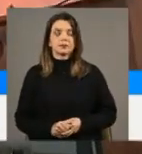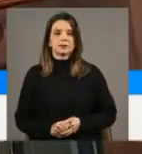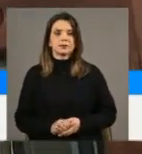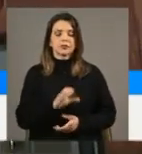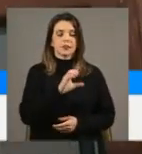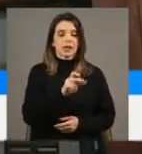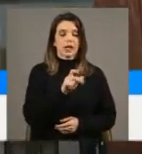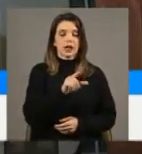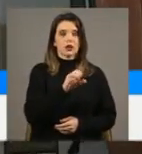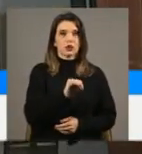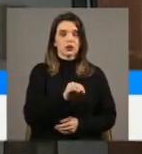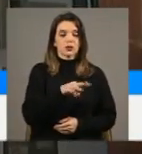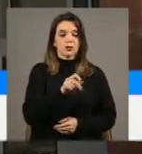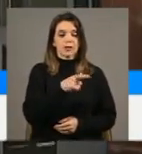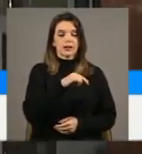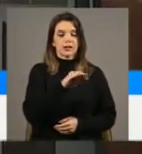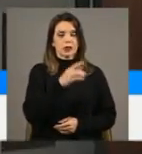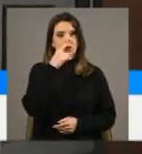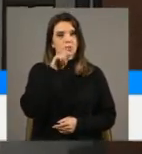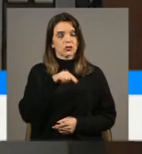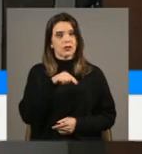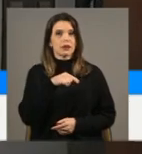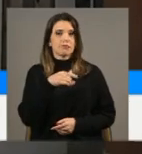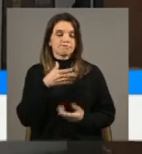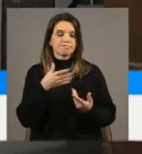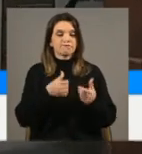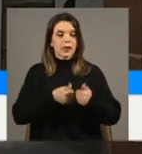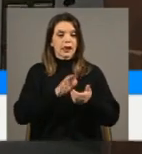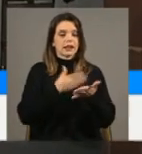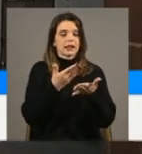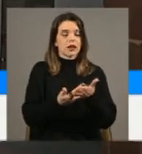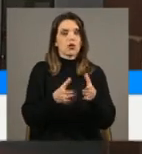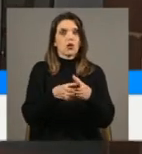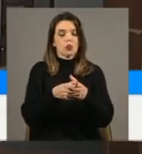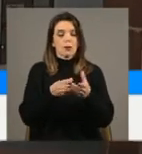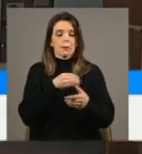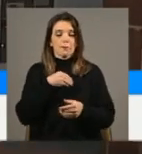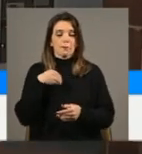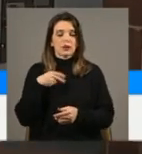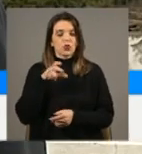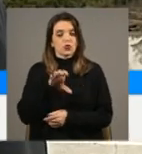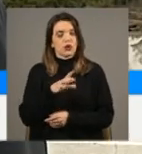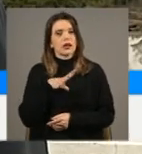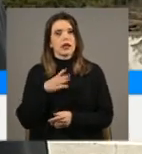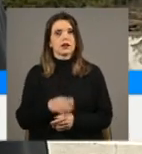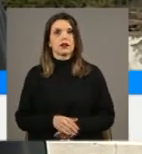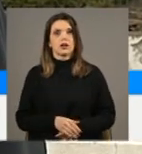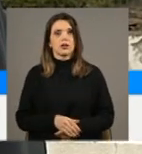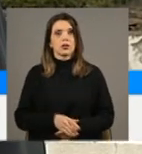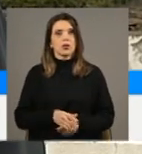Carlos Martins recandidata-se ao Conselho Médico Regional. A razão é simples. Perseguir os objetivos